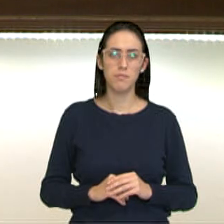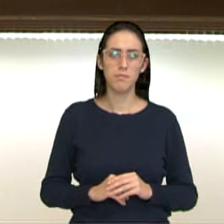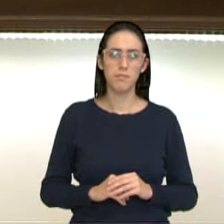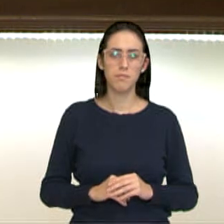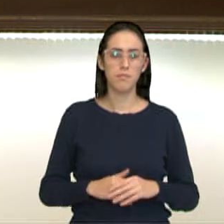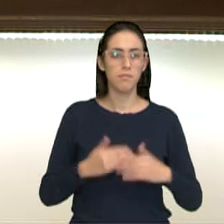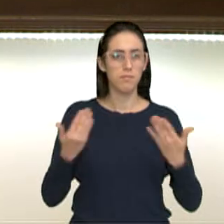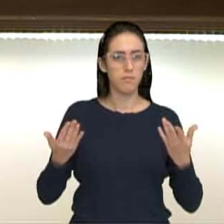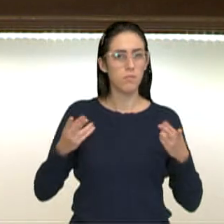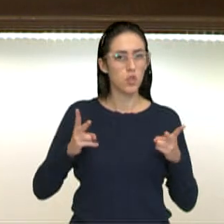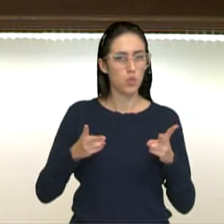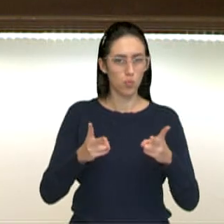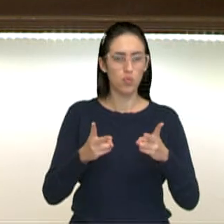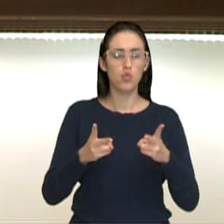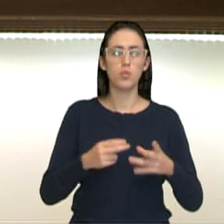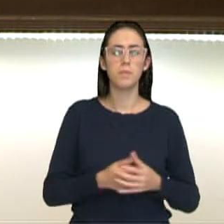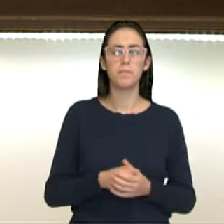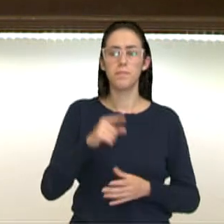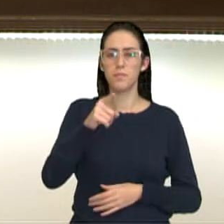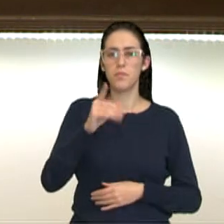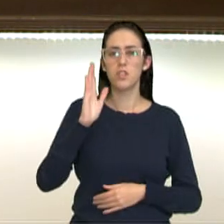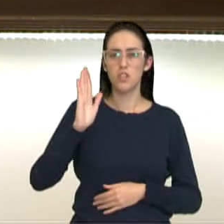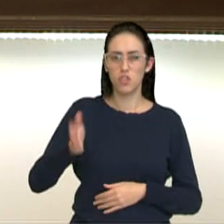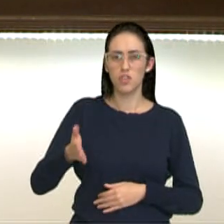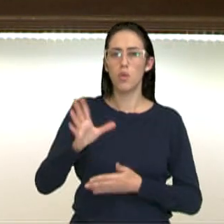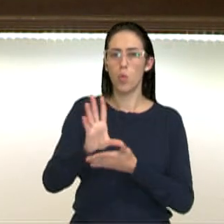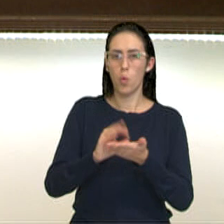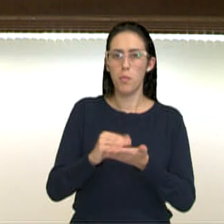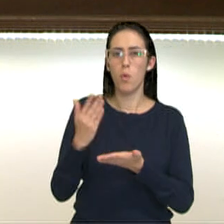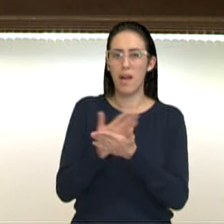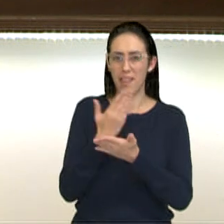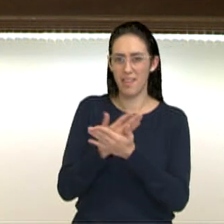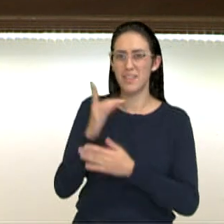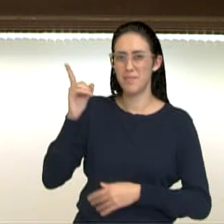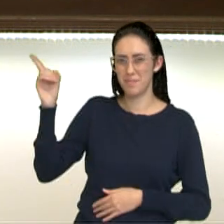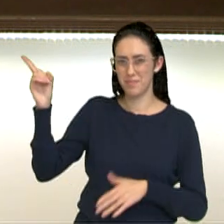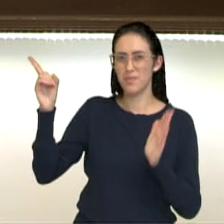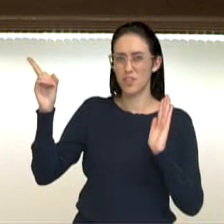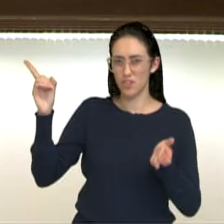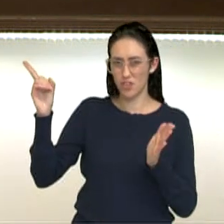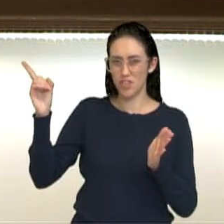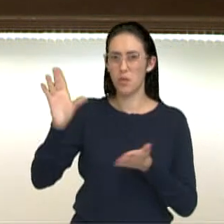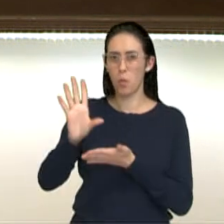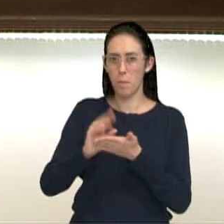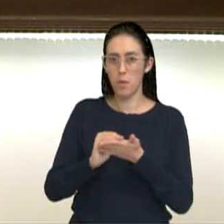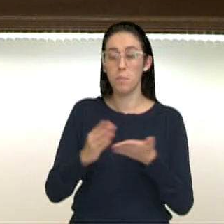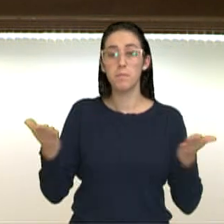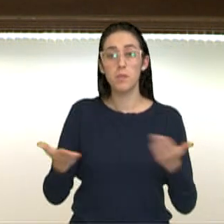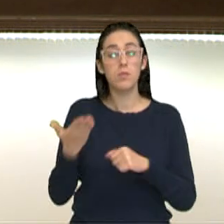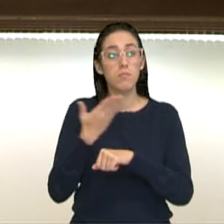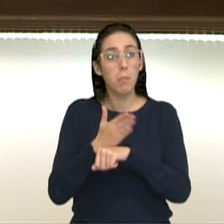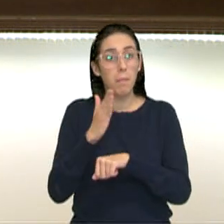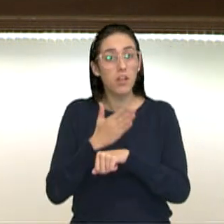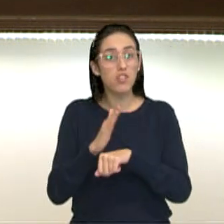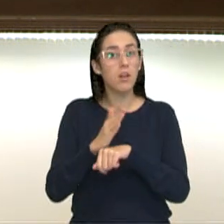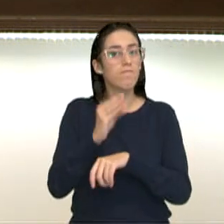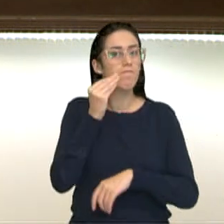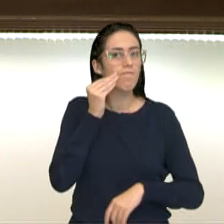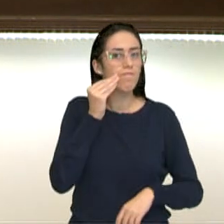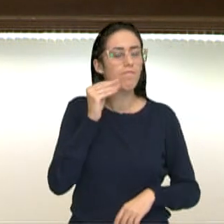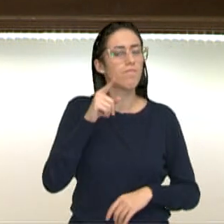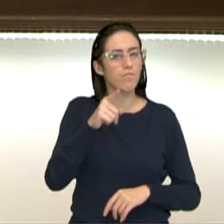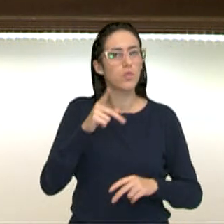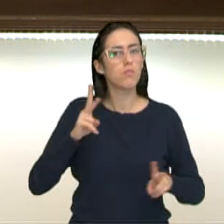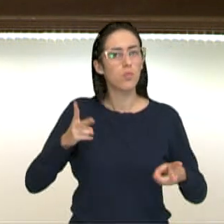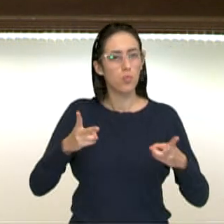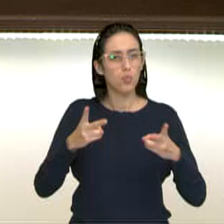para a gente dar continuidade, agora que você já colocou aí no seu caderno esse exemplo completo, nós vamos praticar e assim você pode usar